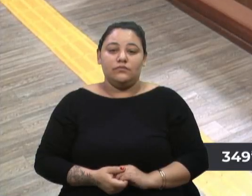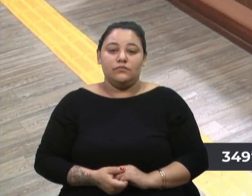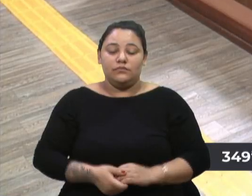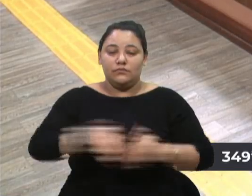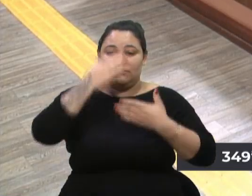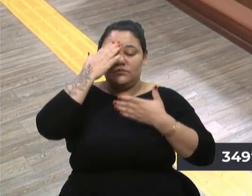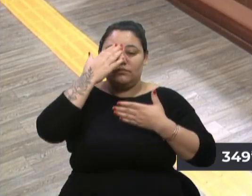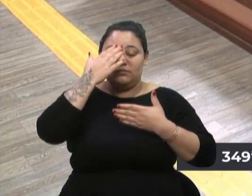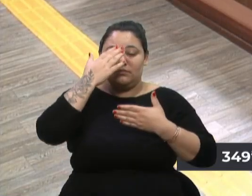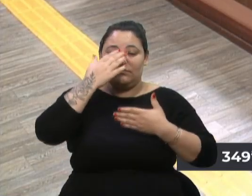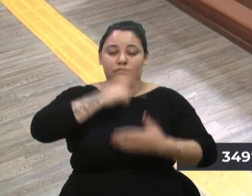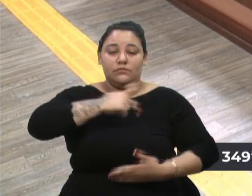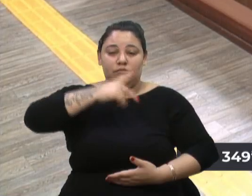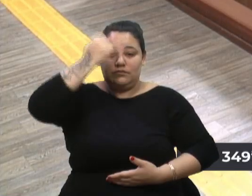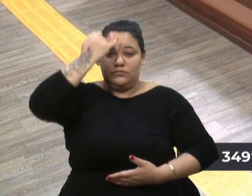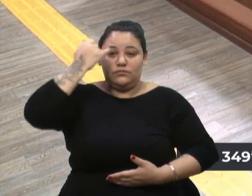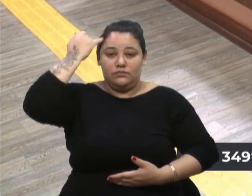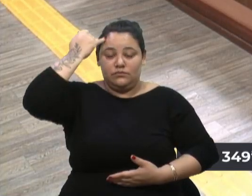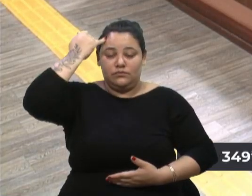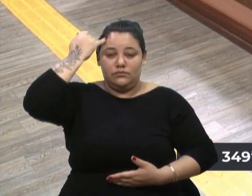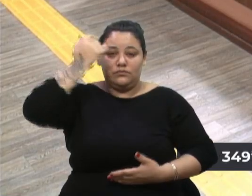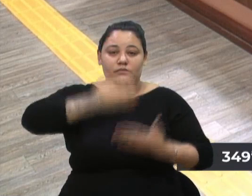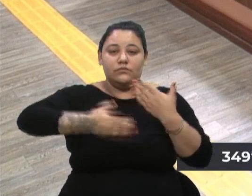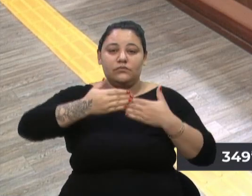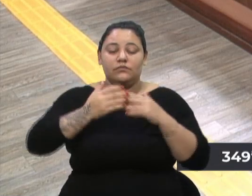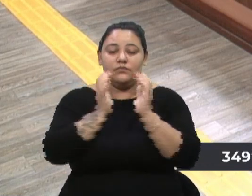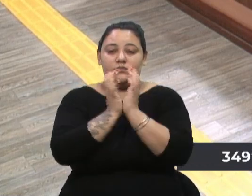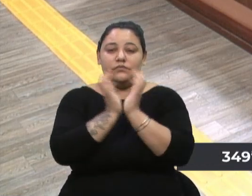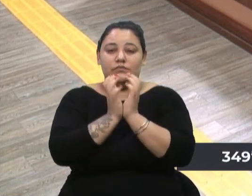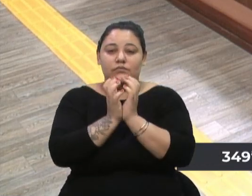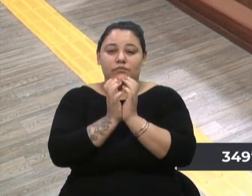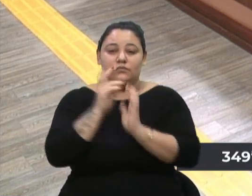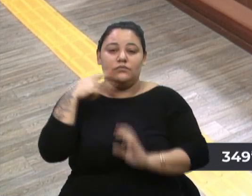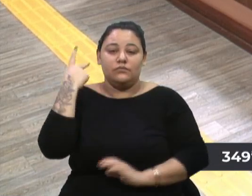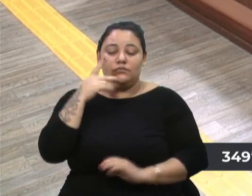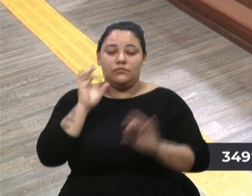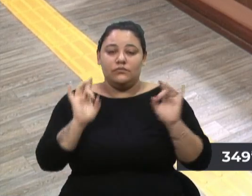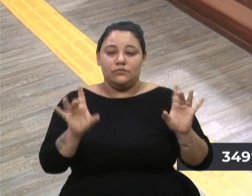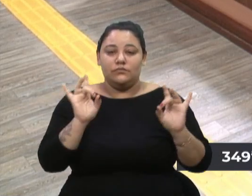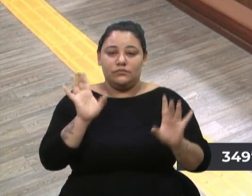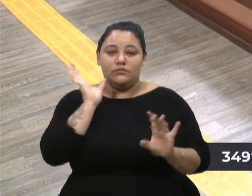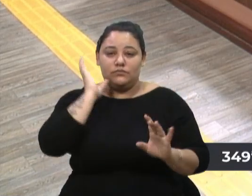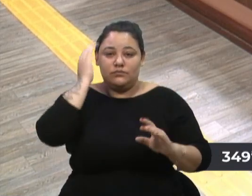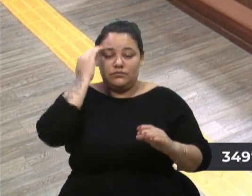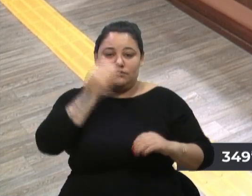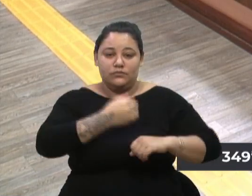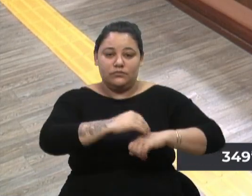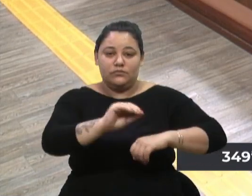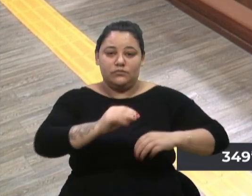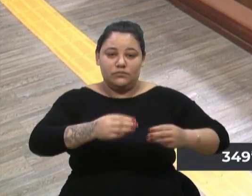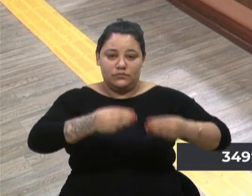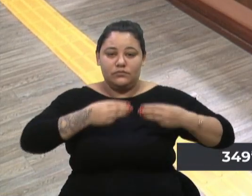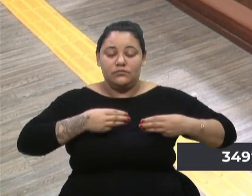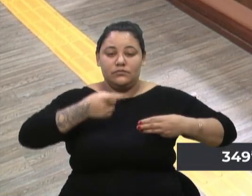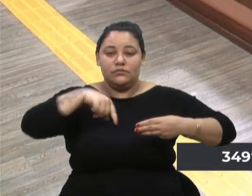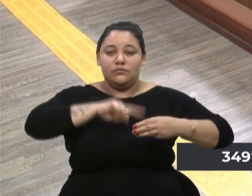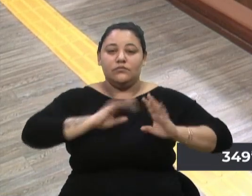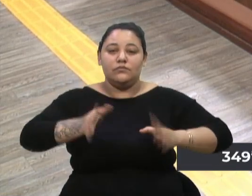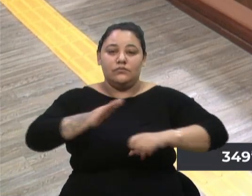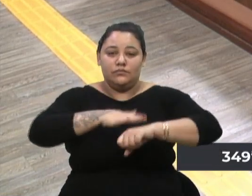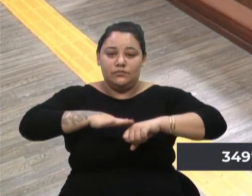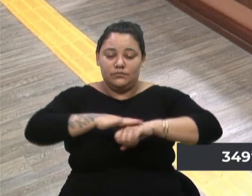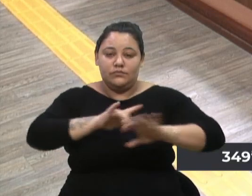Presidente D'Ambros, colegas vereadores, em especial o vereador Felipe Gremelmaier, pela proposição dessa moção. Nós conversamos na semana